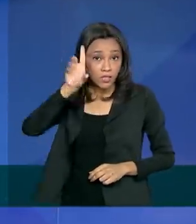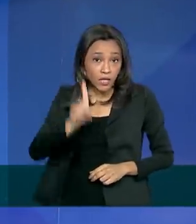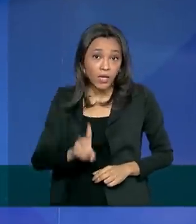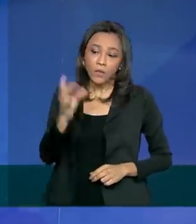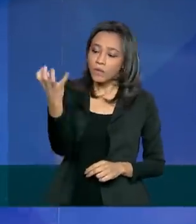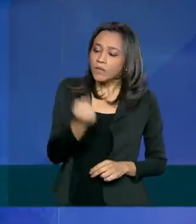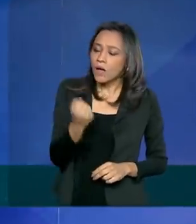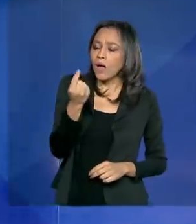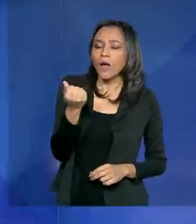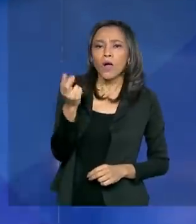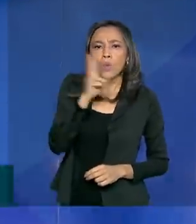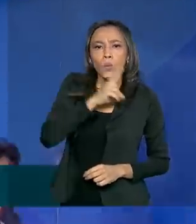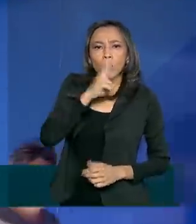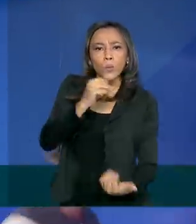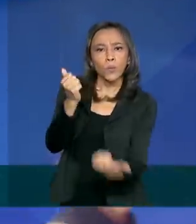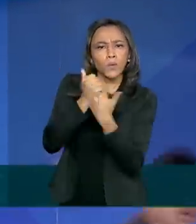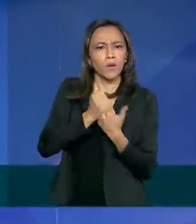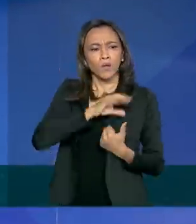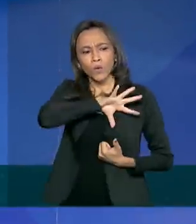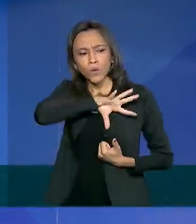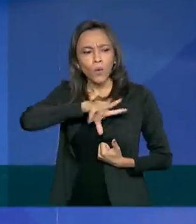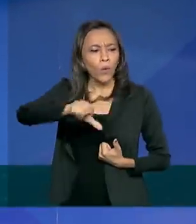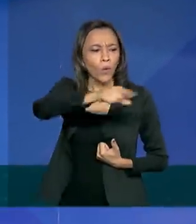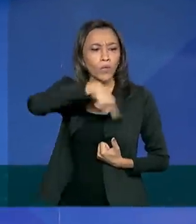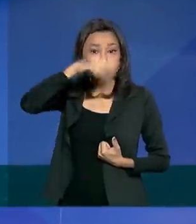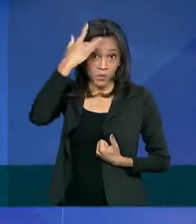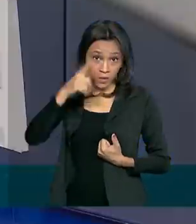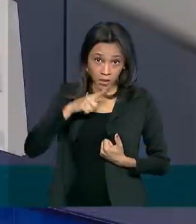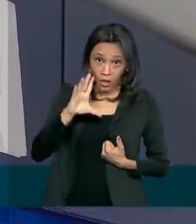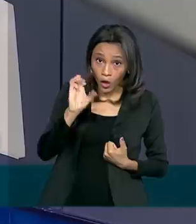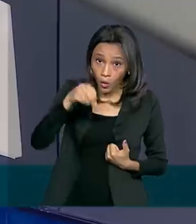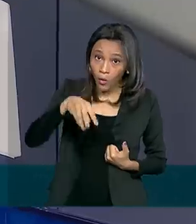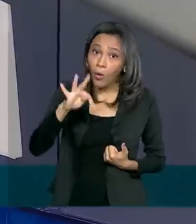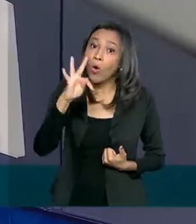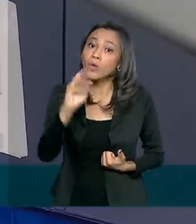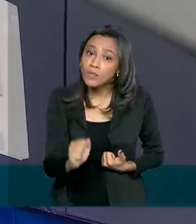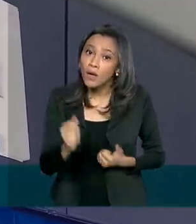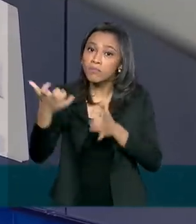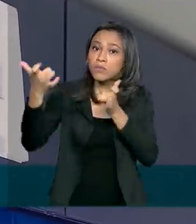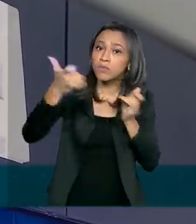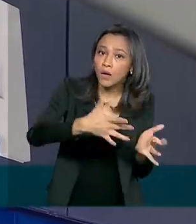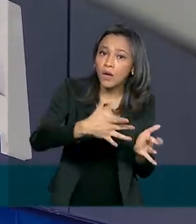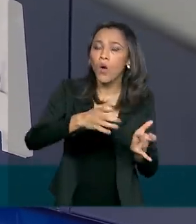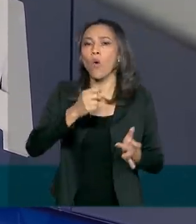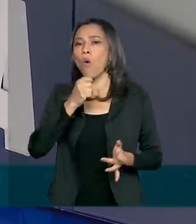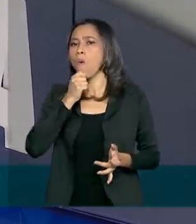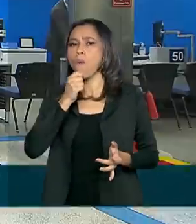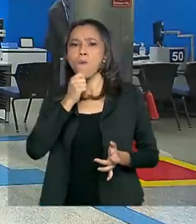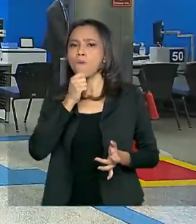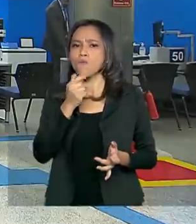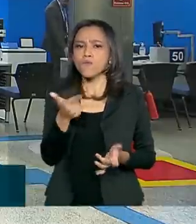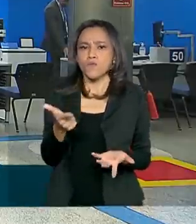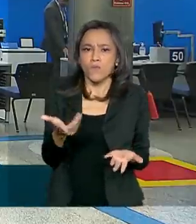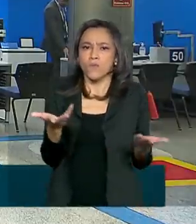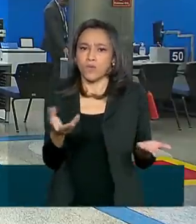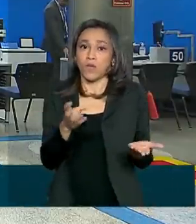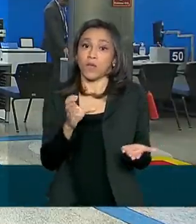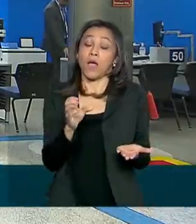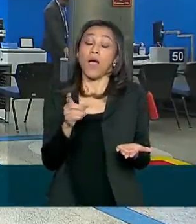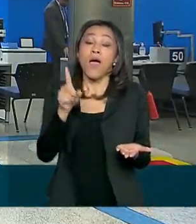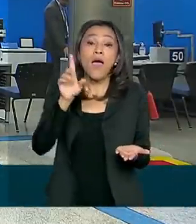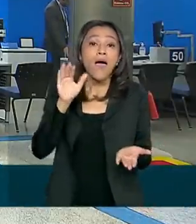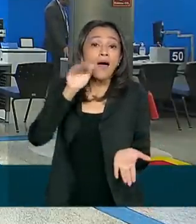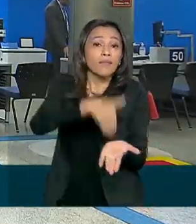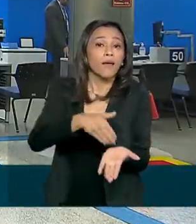saque emergencial todo brasileiro com conta ativa ou inativa do FGTS. O valor é de